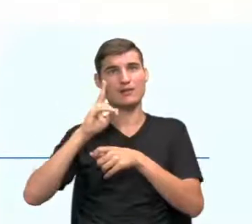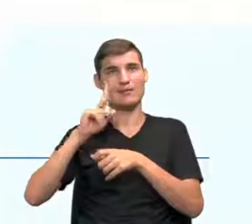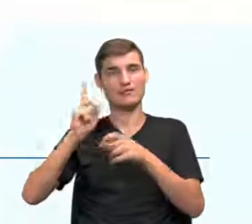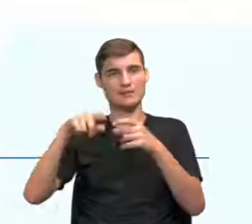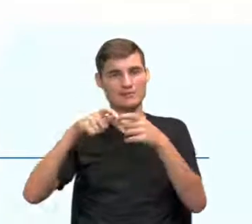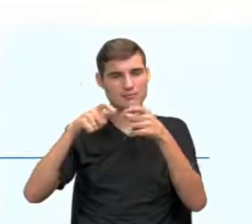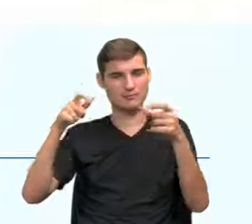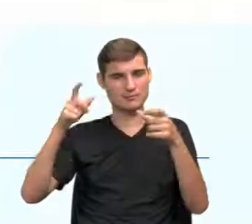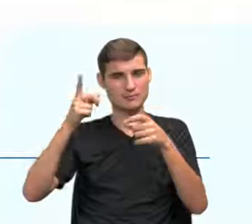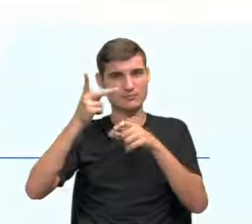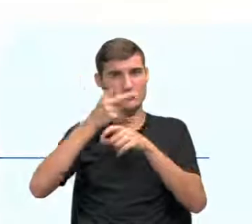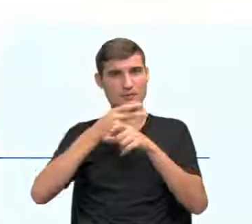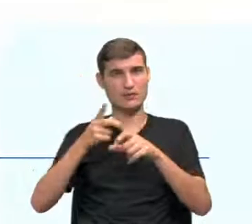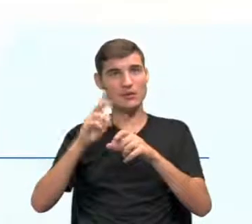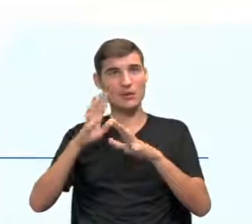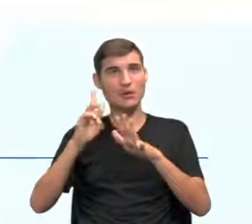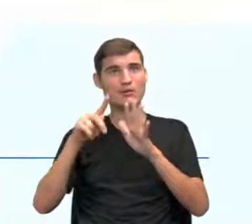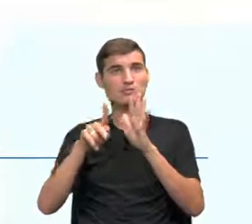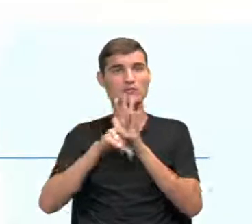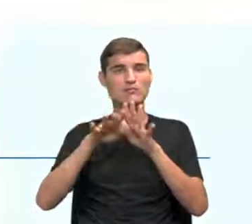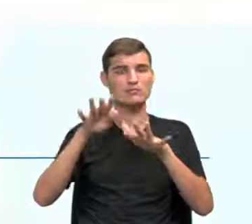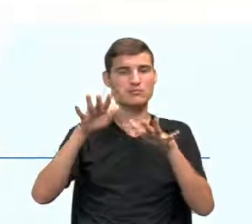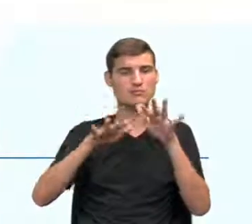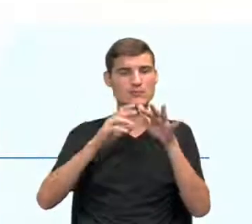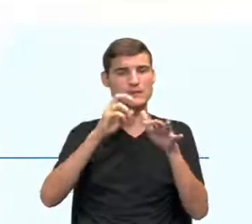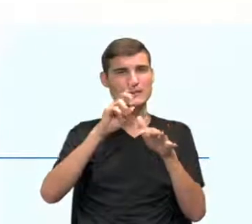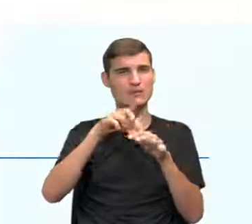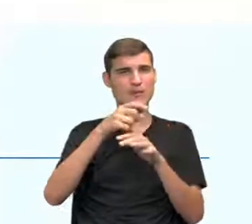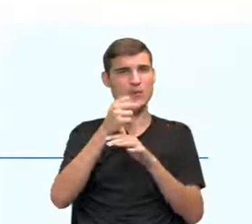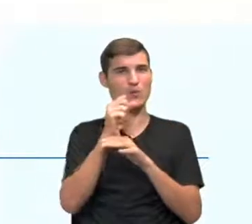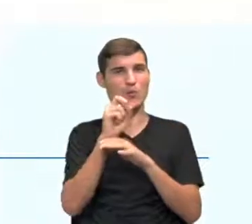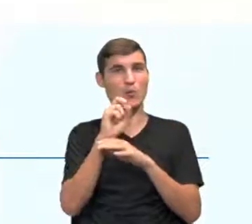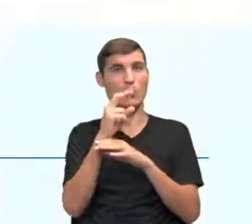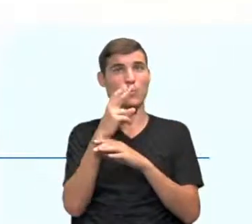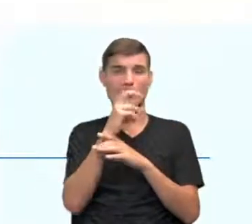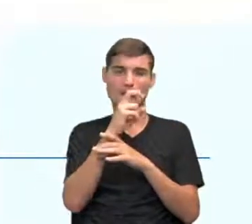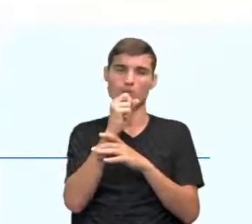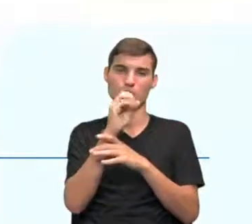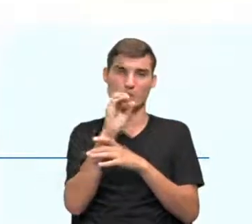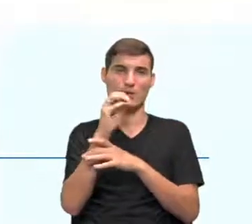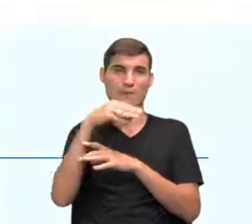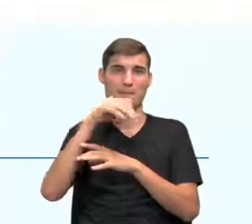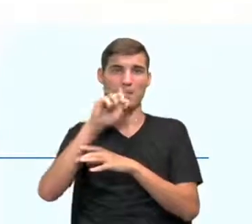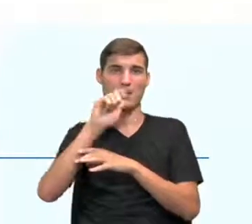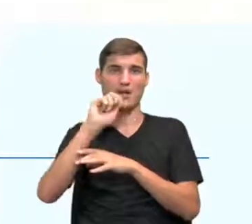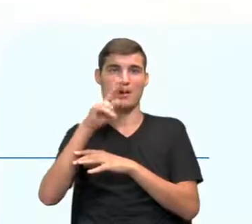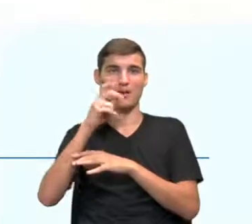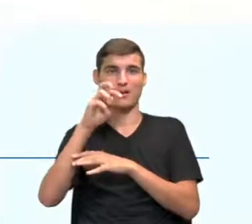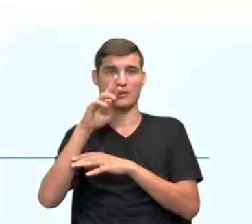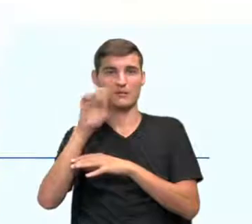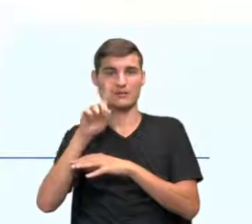desenhado, ela acontece na faixa de 5,8 ou 580 MHz. Depende do tipo de transmissão que eu